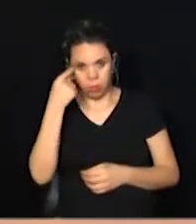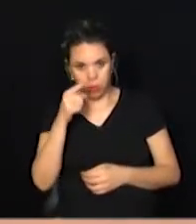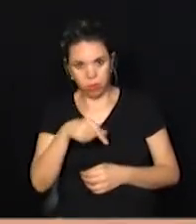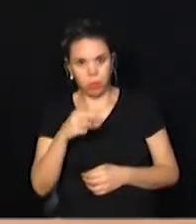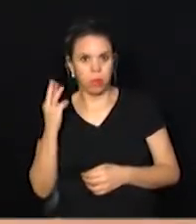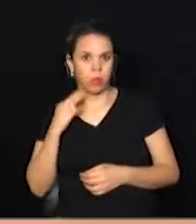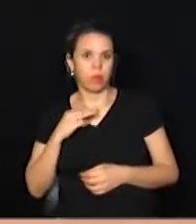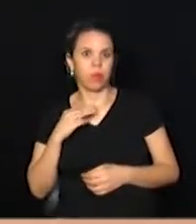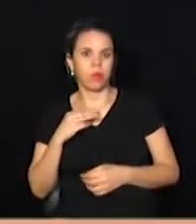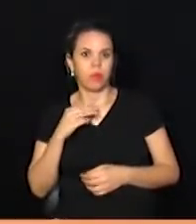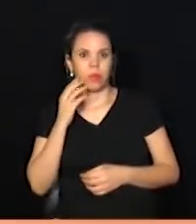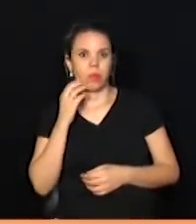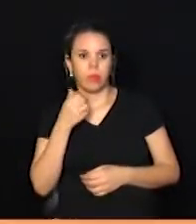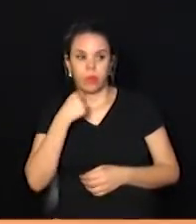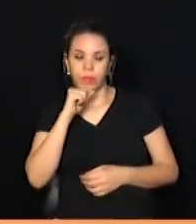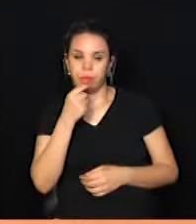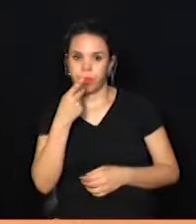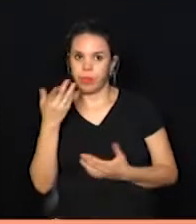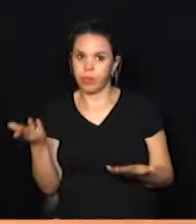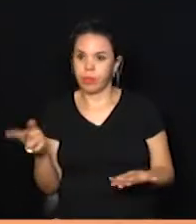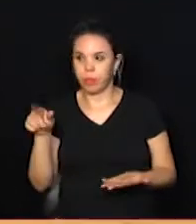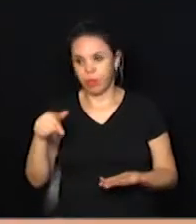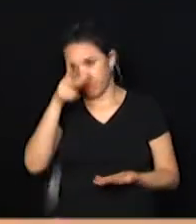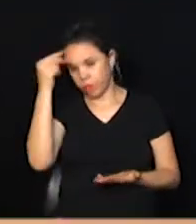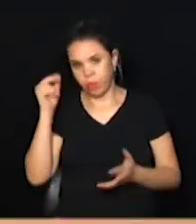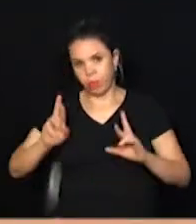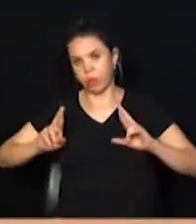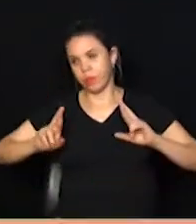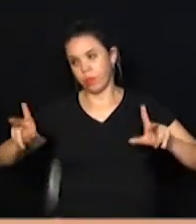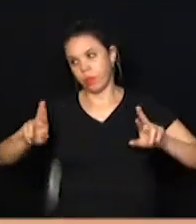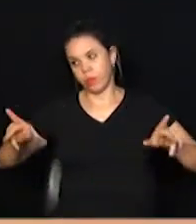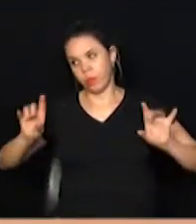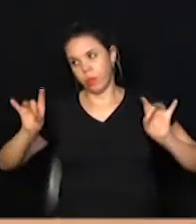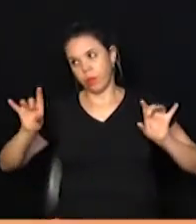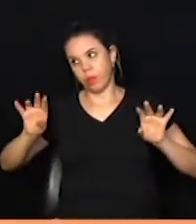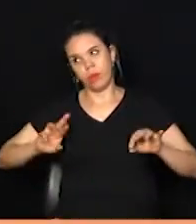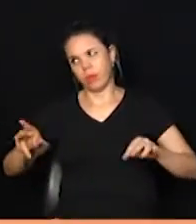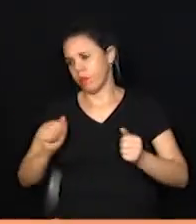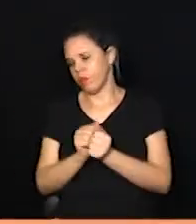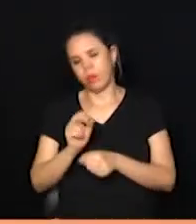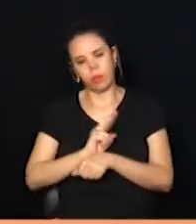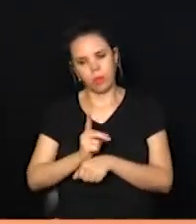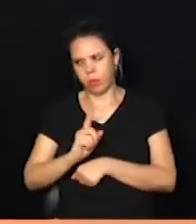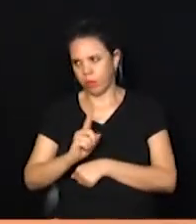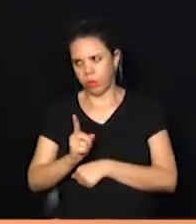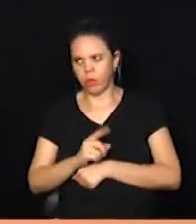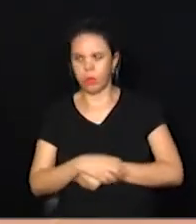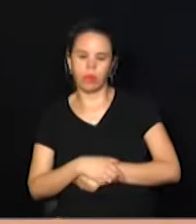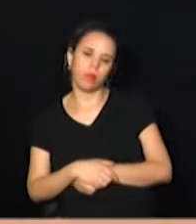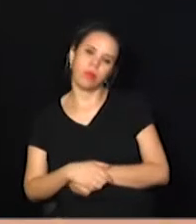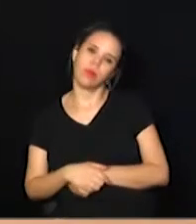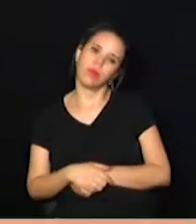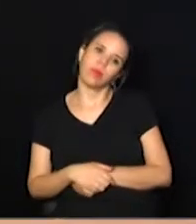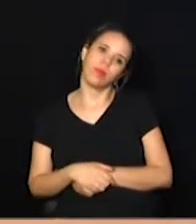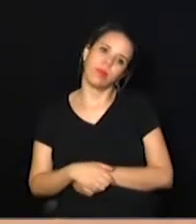Cecílio? Falei, mãe, ele é um prefeito diferente. Ele não anda com segurança.